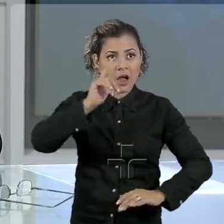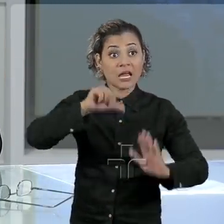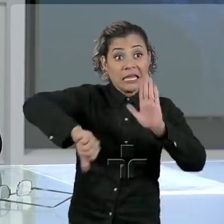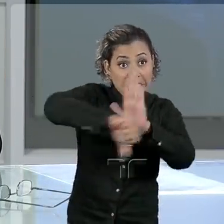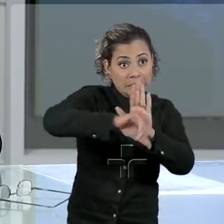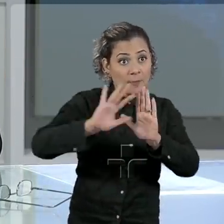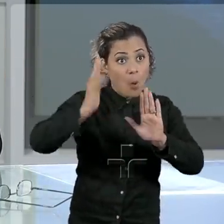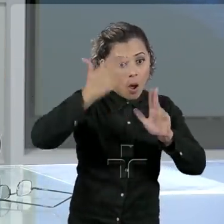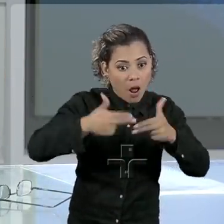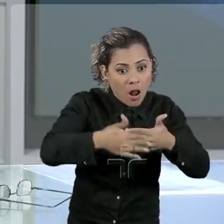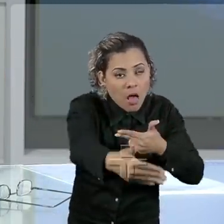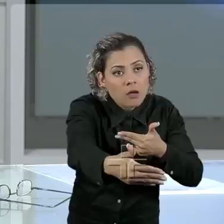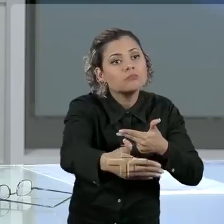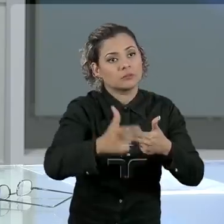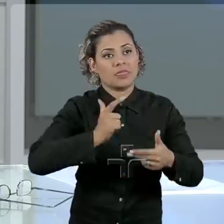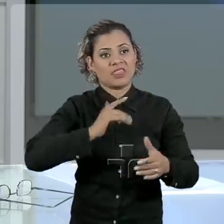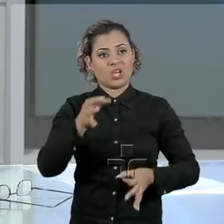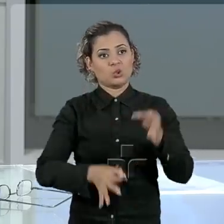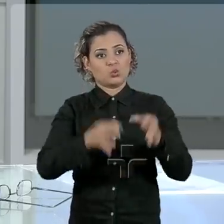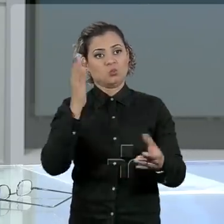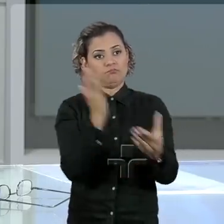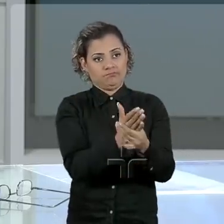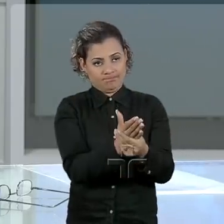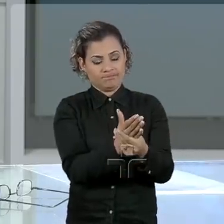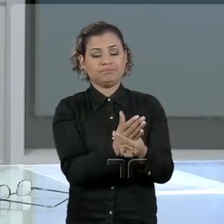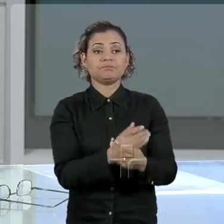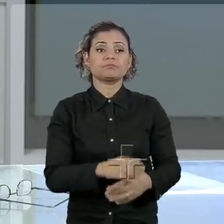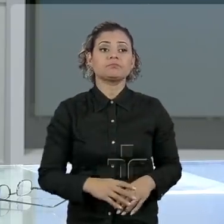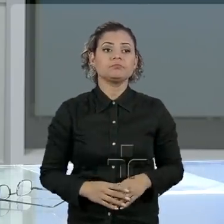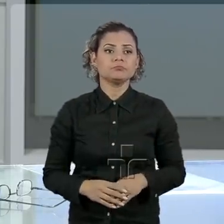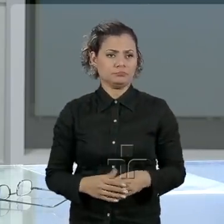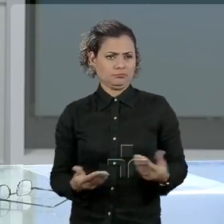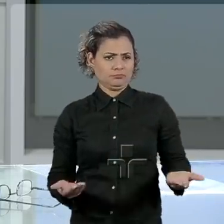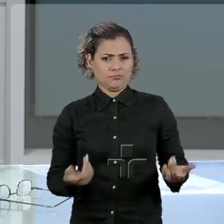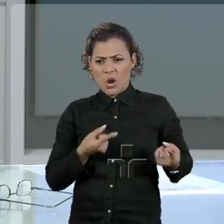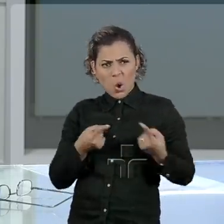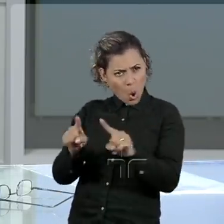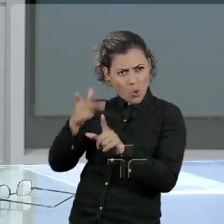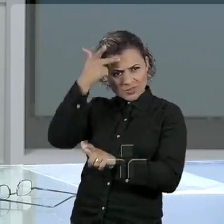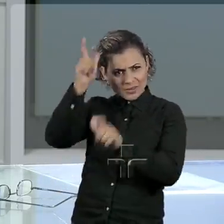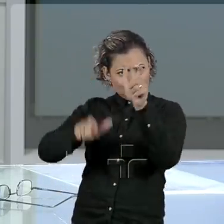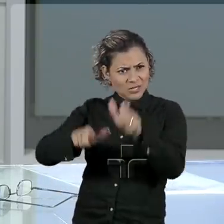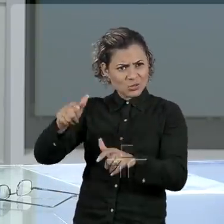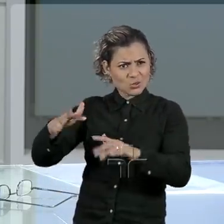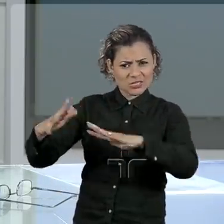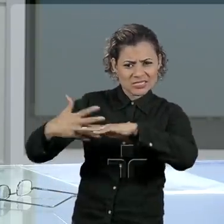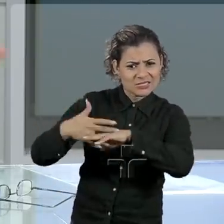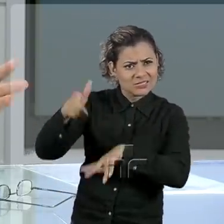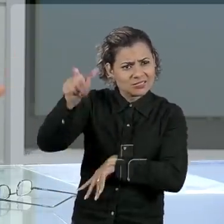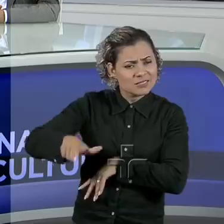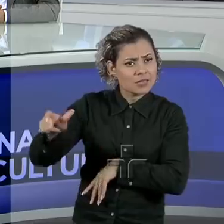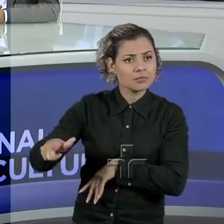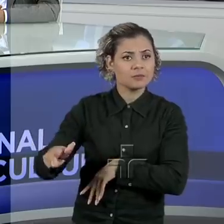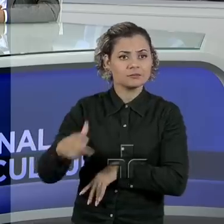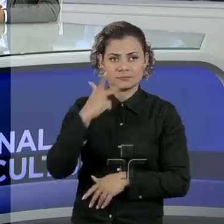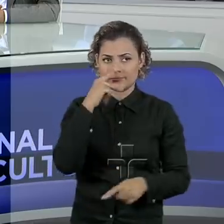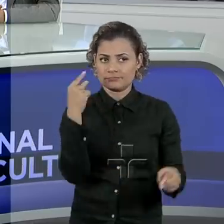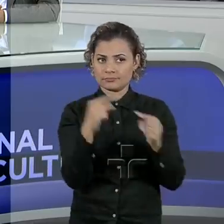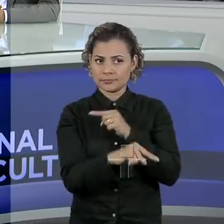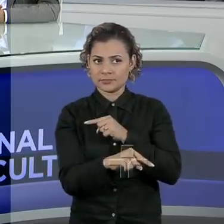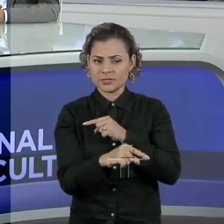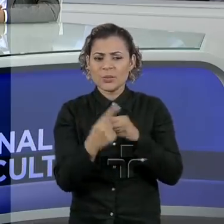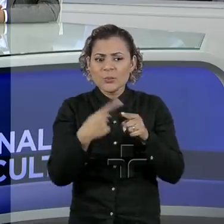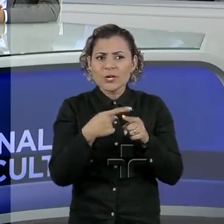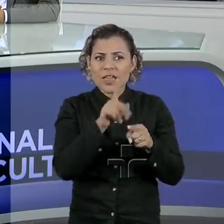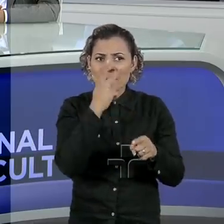Um tribunal militar para julgar crime praticado por militar contra civil é uma divergência enorme